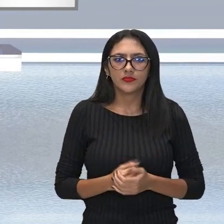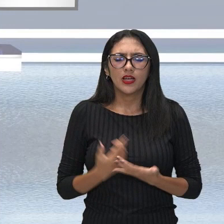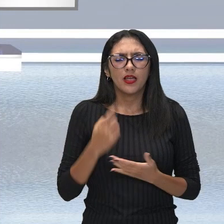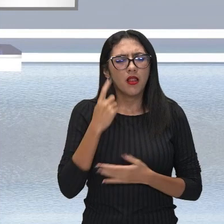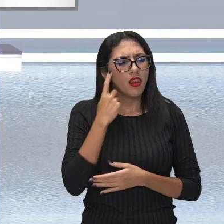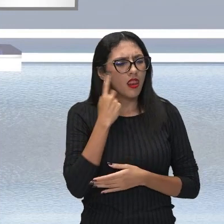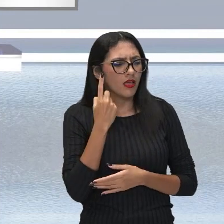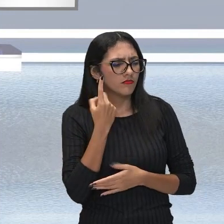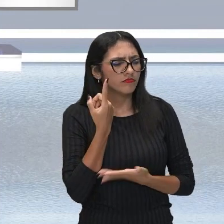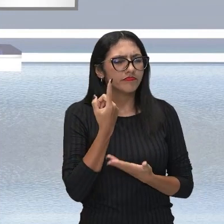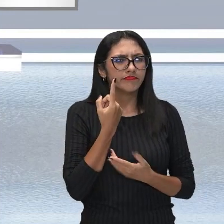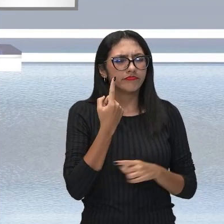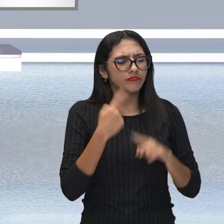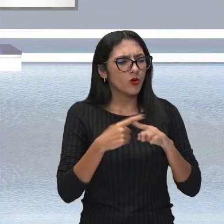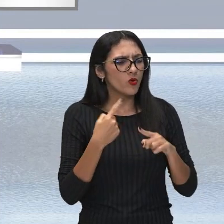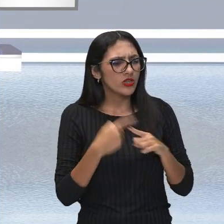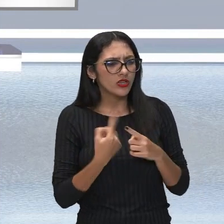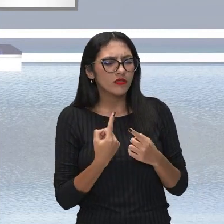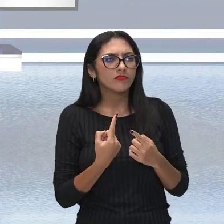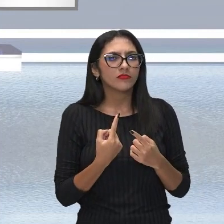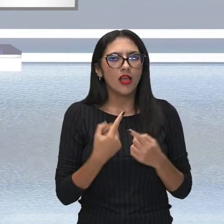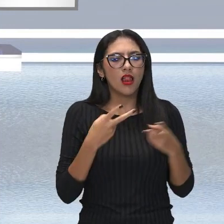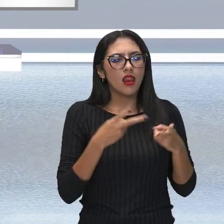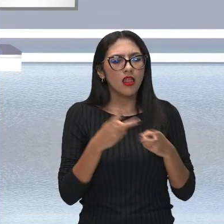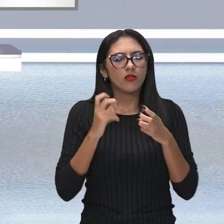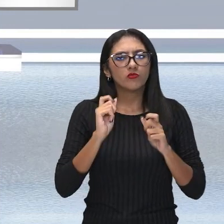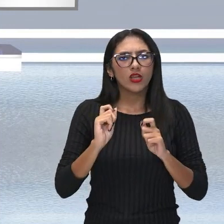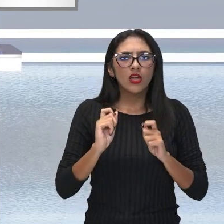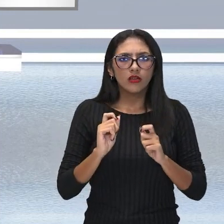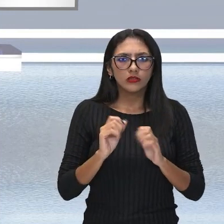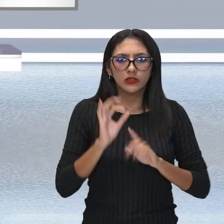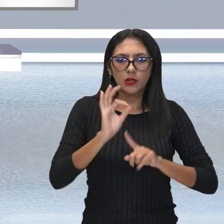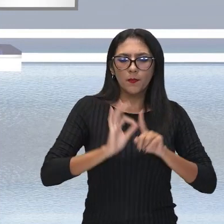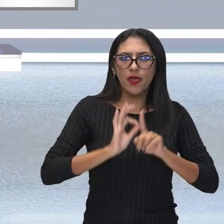percebeu que a água estava muito quente.